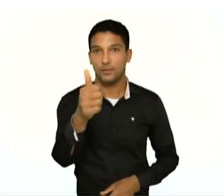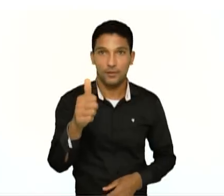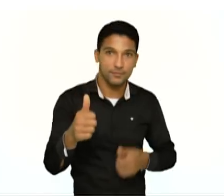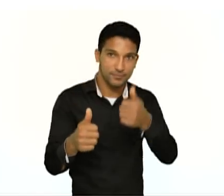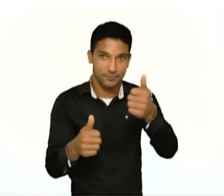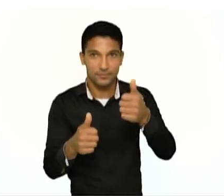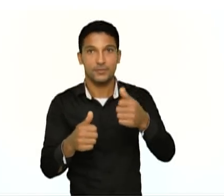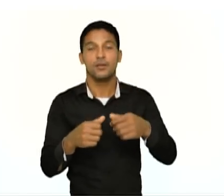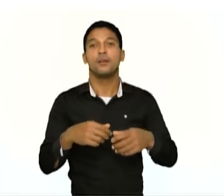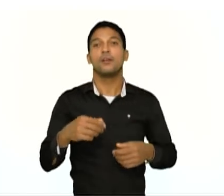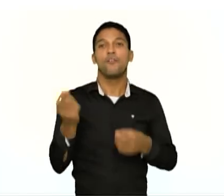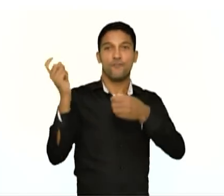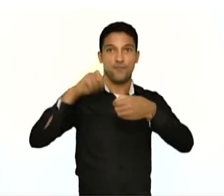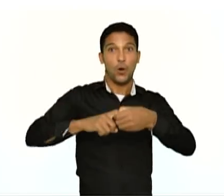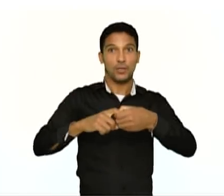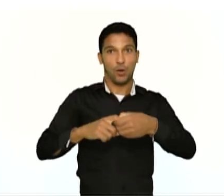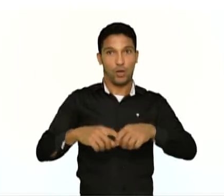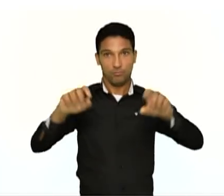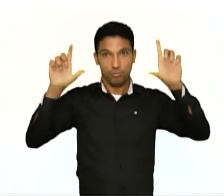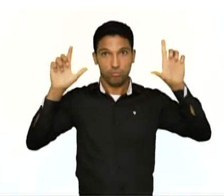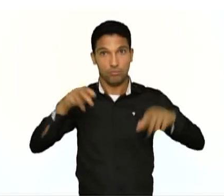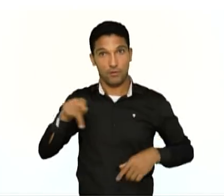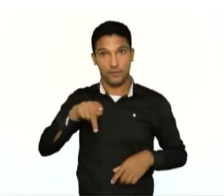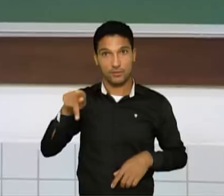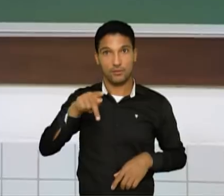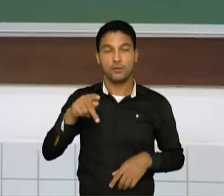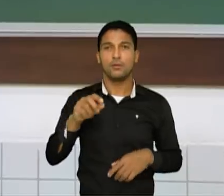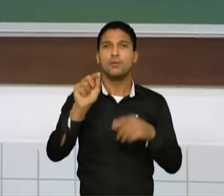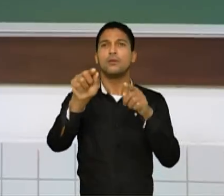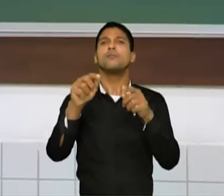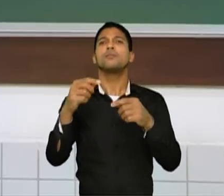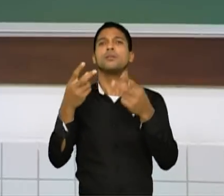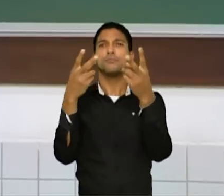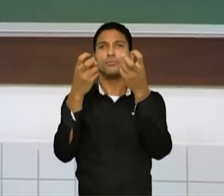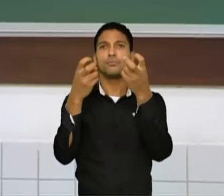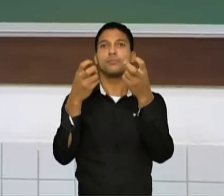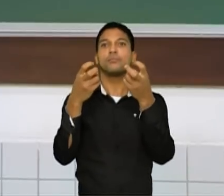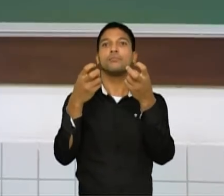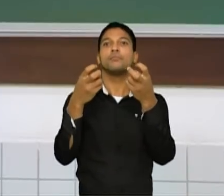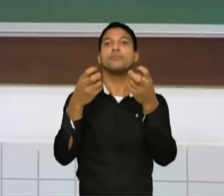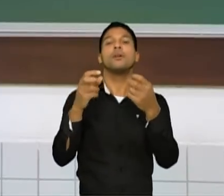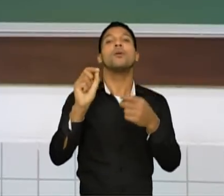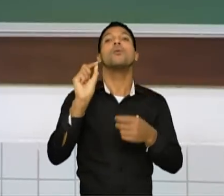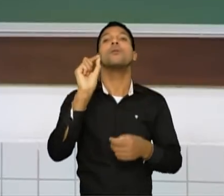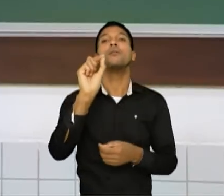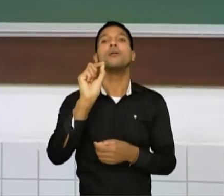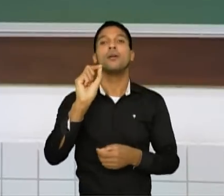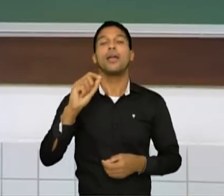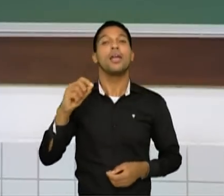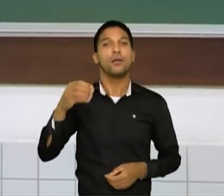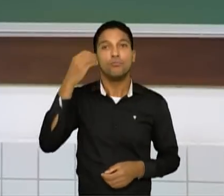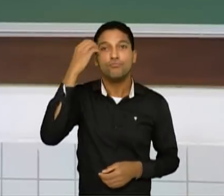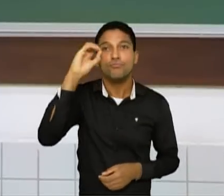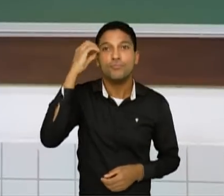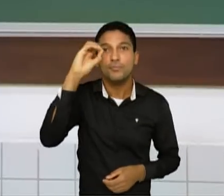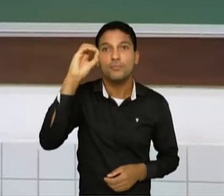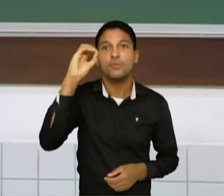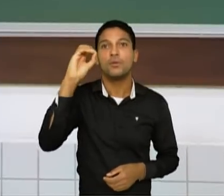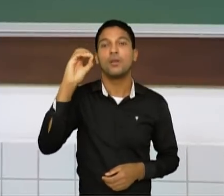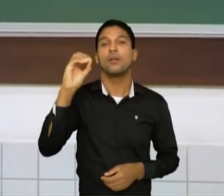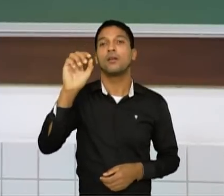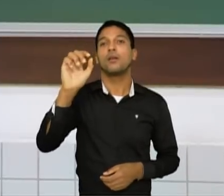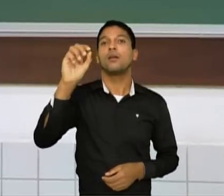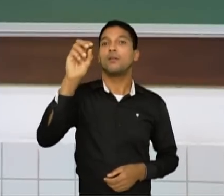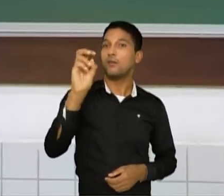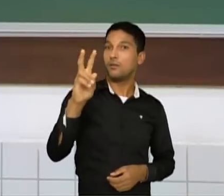Pessoal, então vamos voltar aqui agora, né? Vocês observaram, né, que se trata ali de um vlog, né? Então ela, de